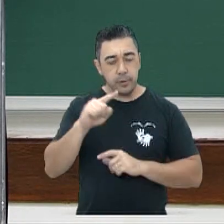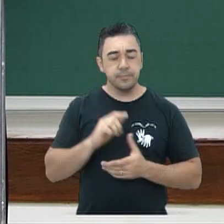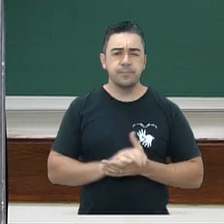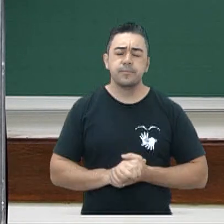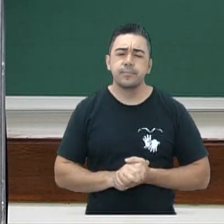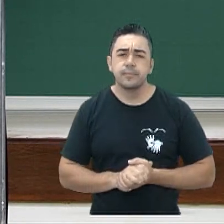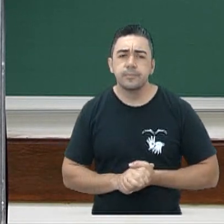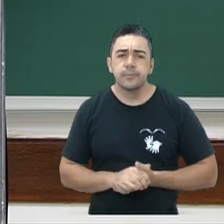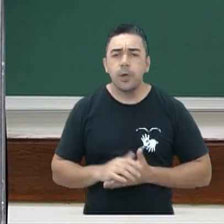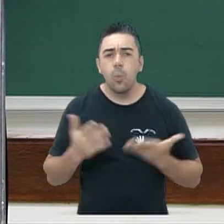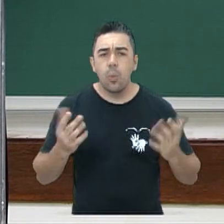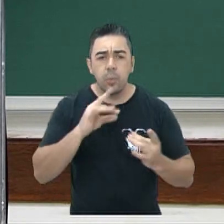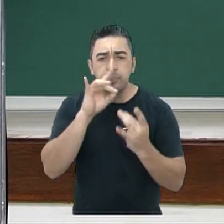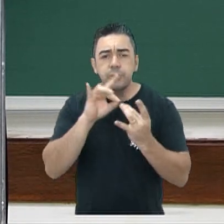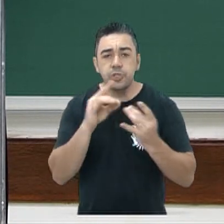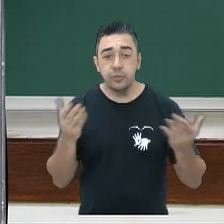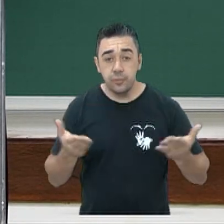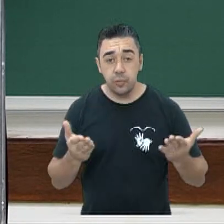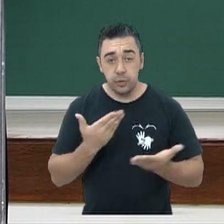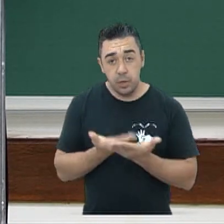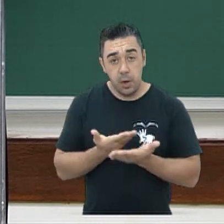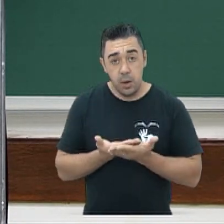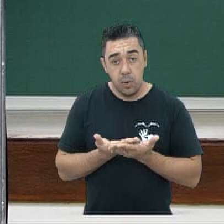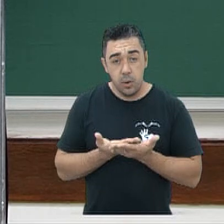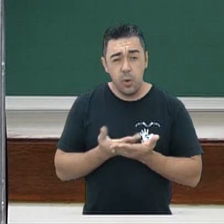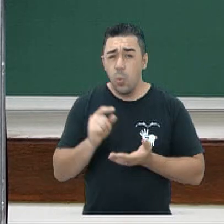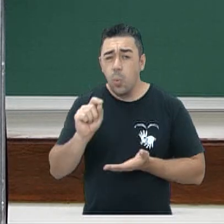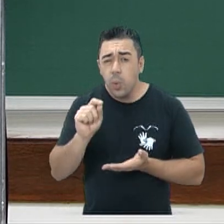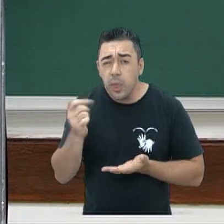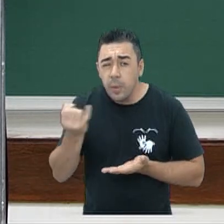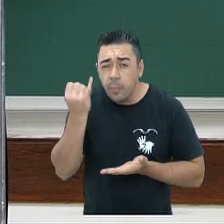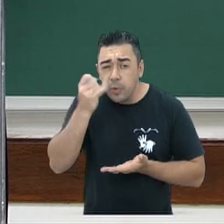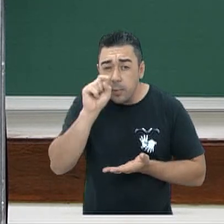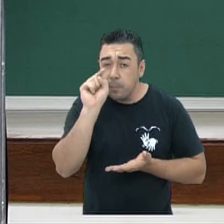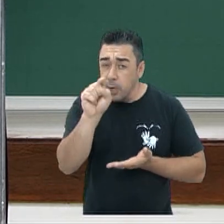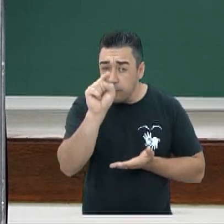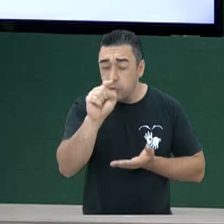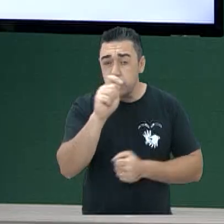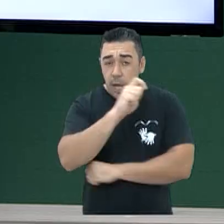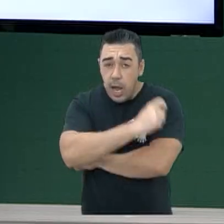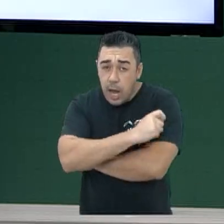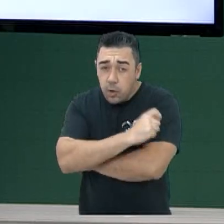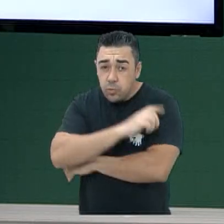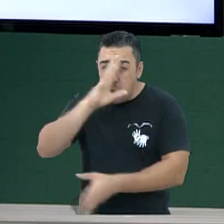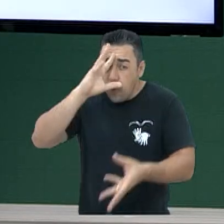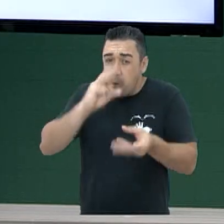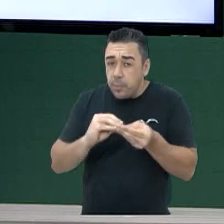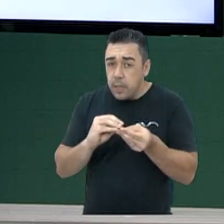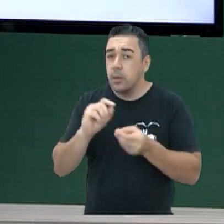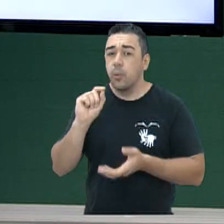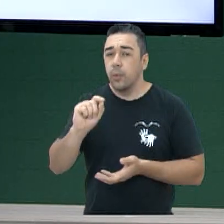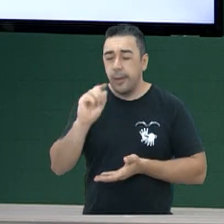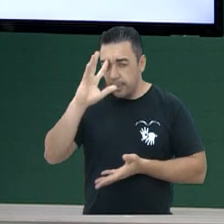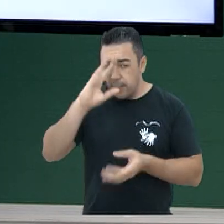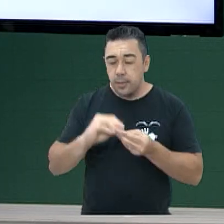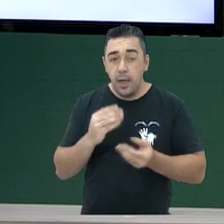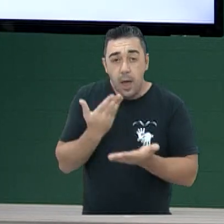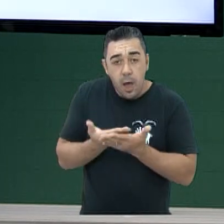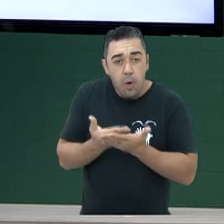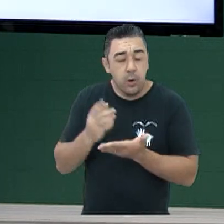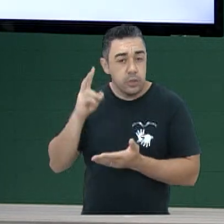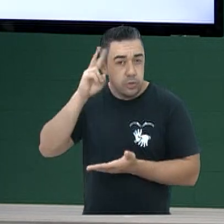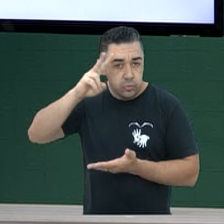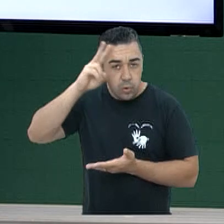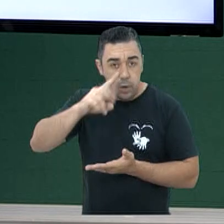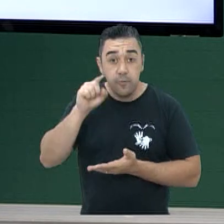qual seria, né, o objetivo da nossa aula de hoje, né? O que é importante para você, aluno, compreender e entender da aula de História? O